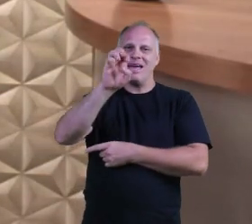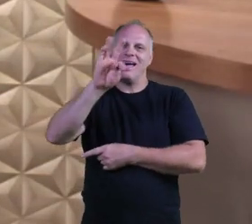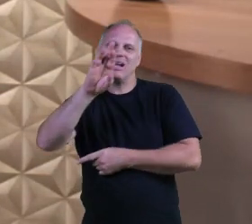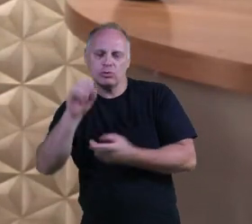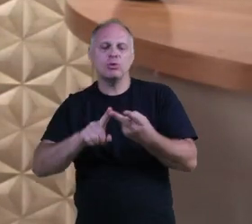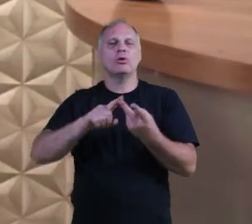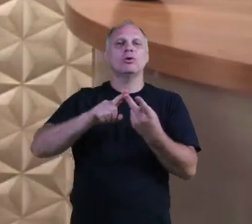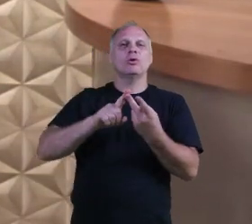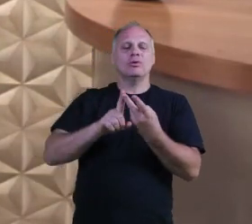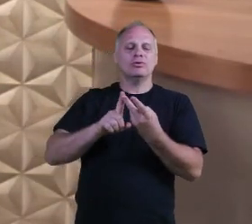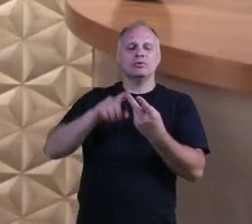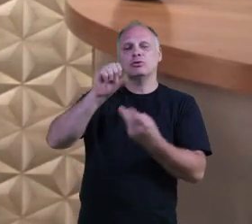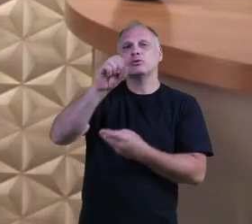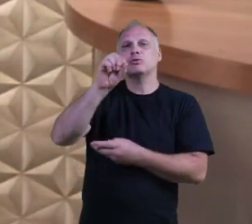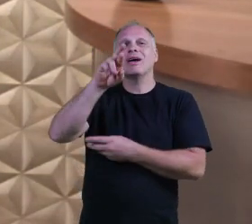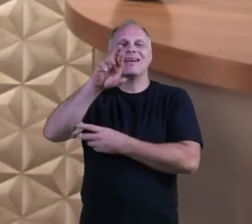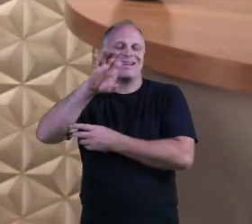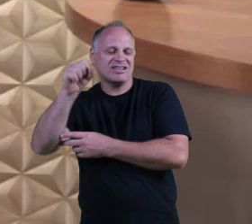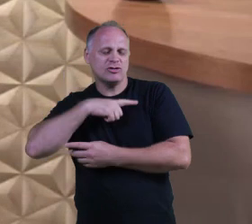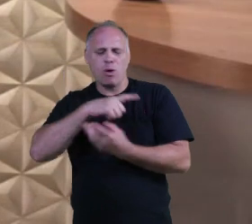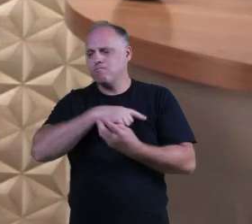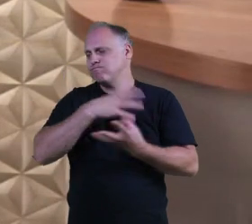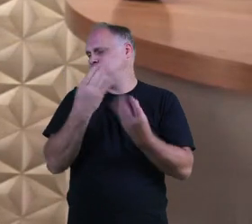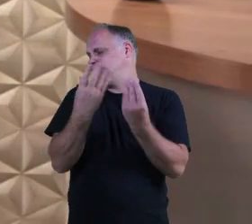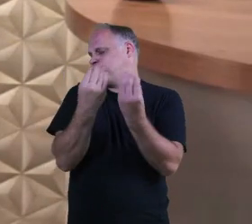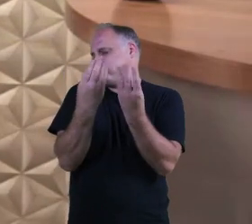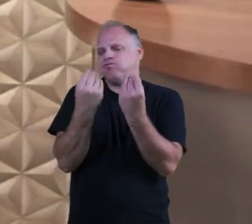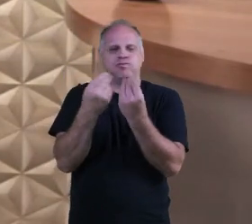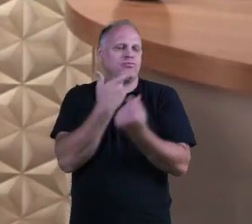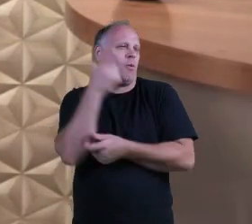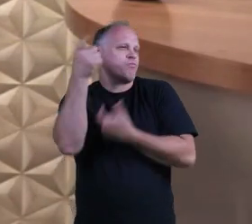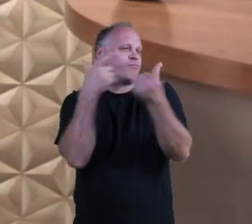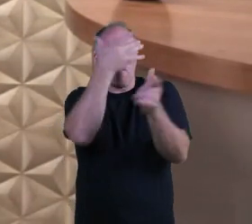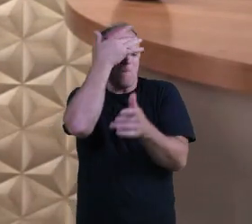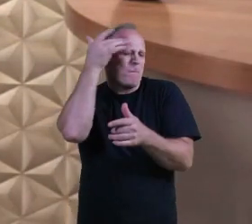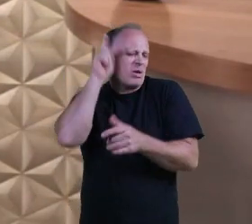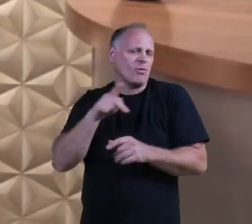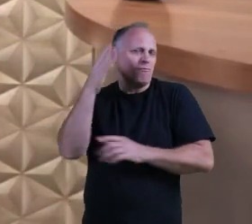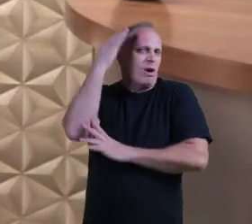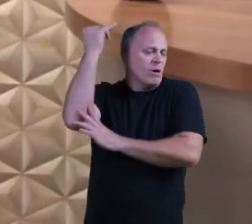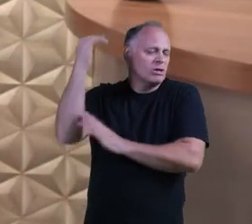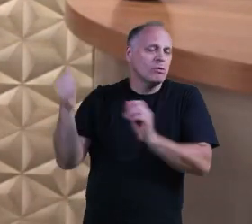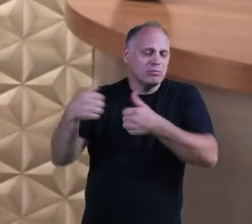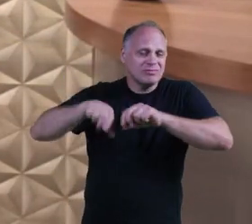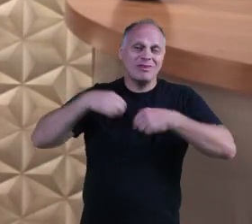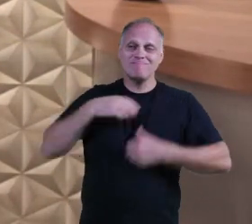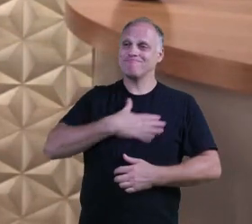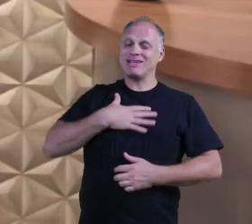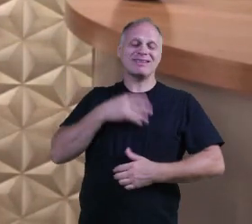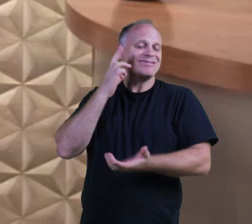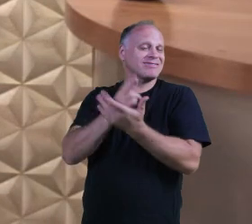Tive a honra de poder tocar com Noite Ilustrada, que muita gente não conhece, Roberto Ribeiro, Elza